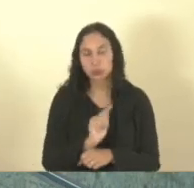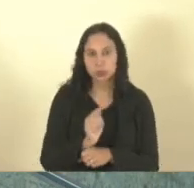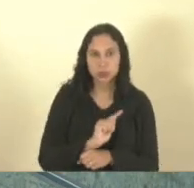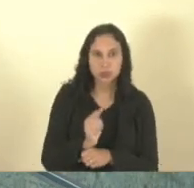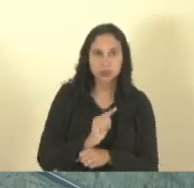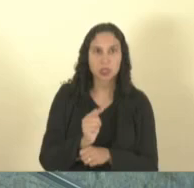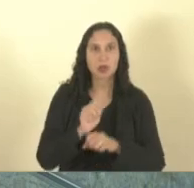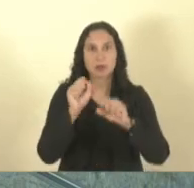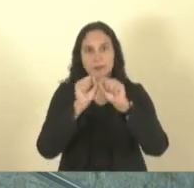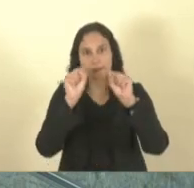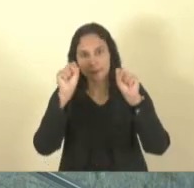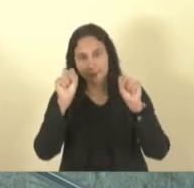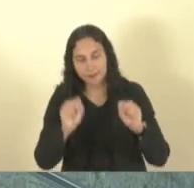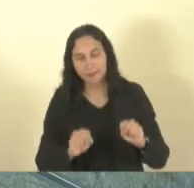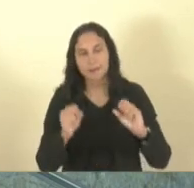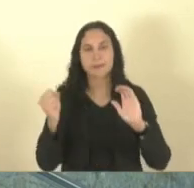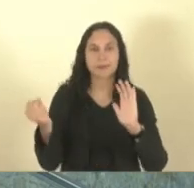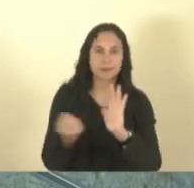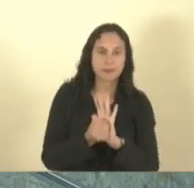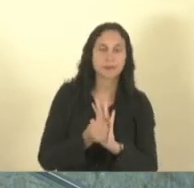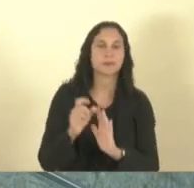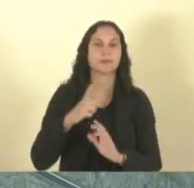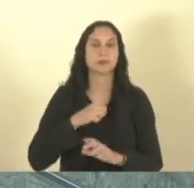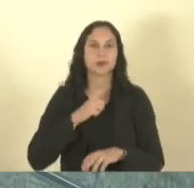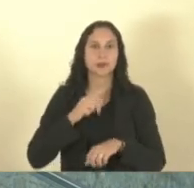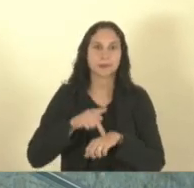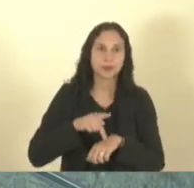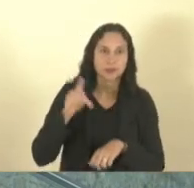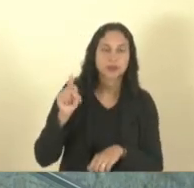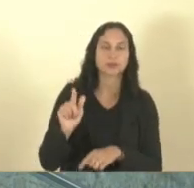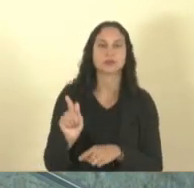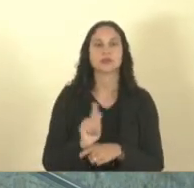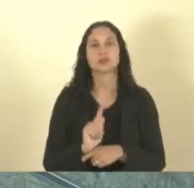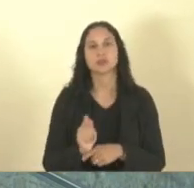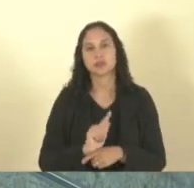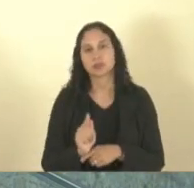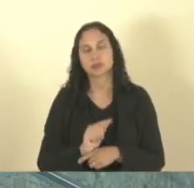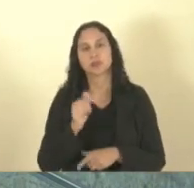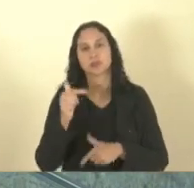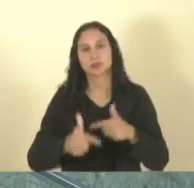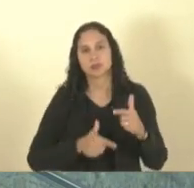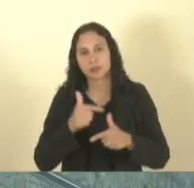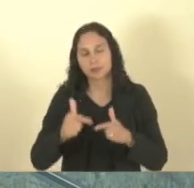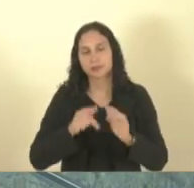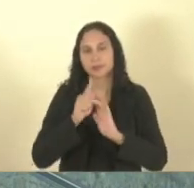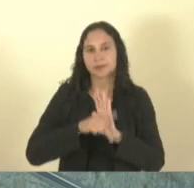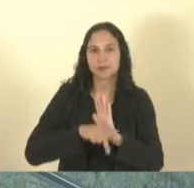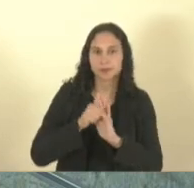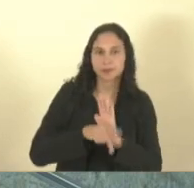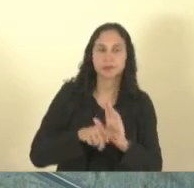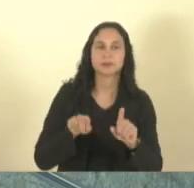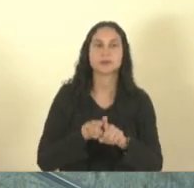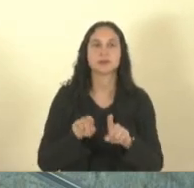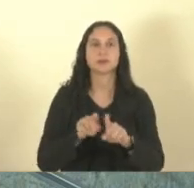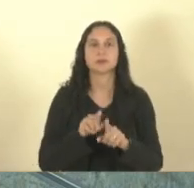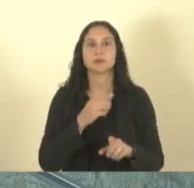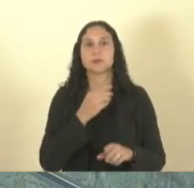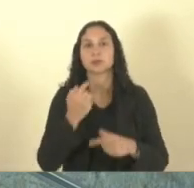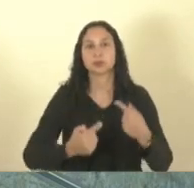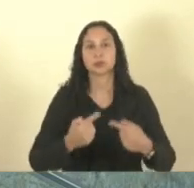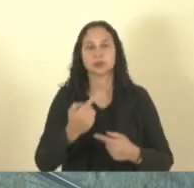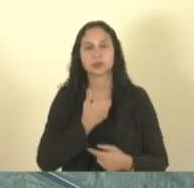patrimônio cultural. Possui pós-graduação em gerenciamento de projetos e em políticas públicas e gestão